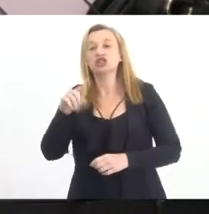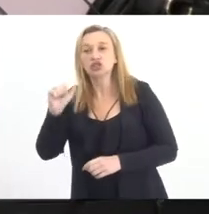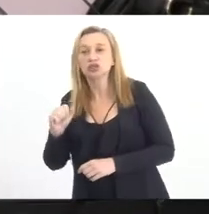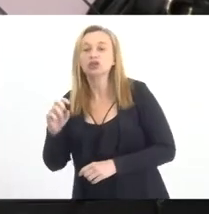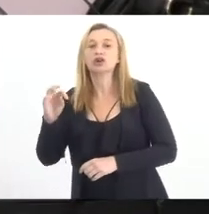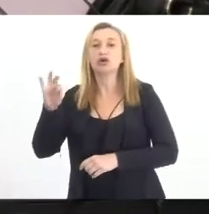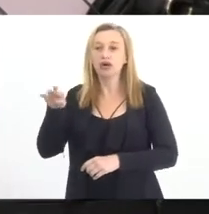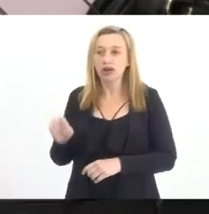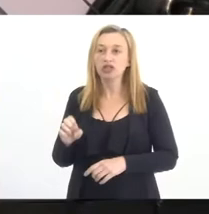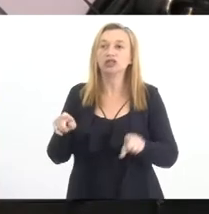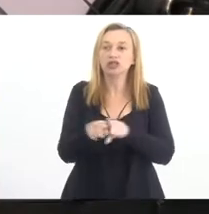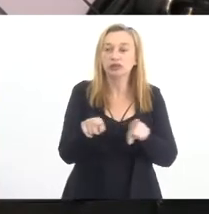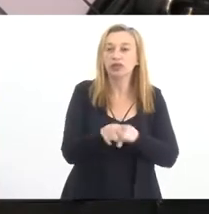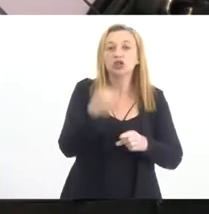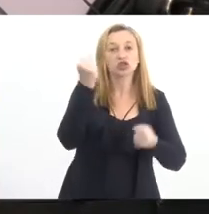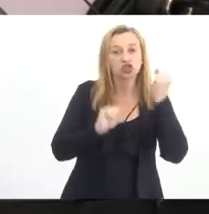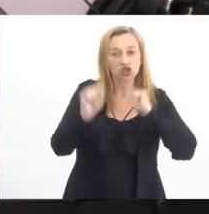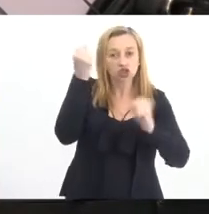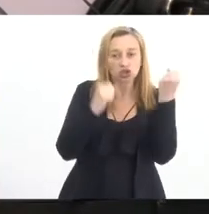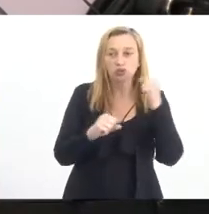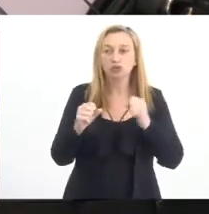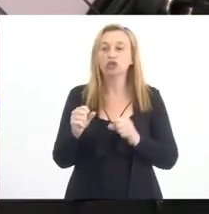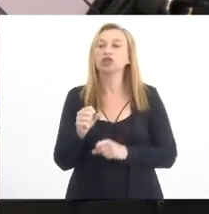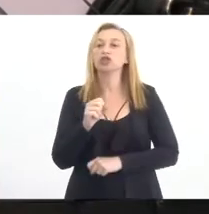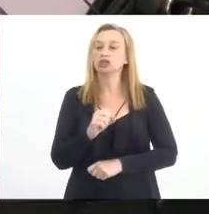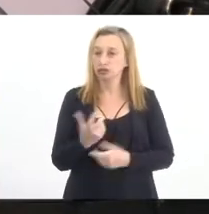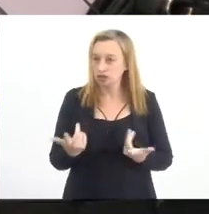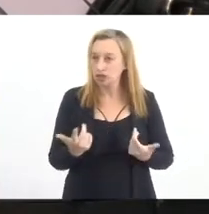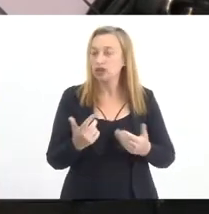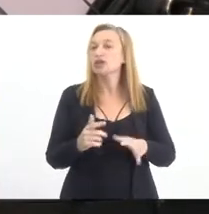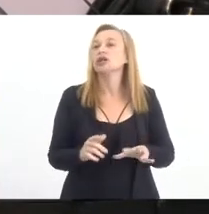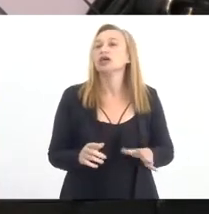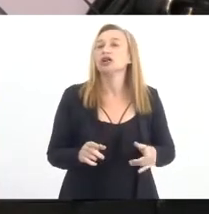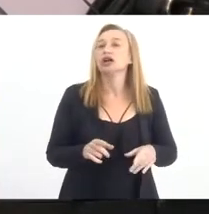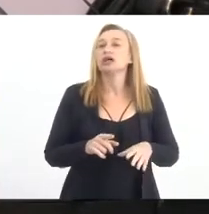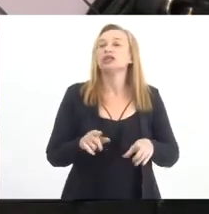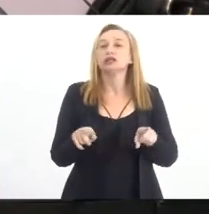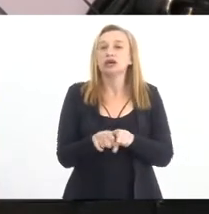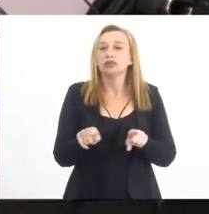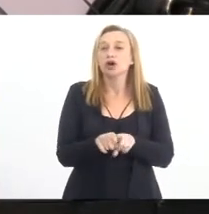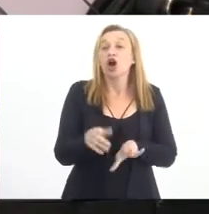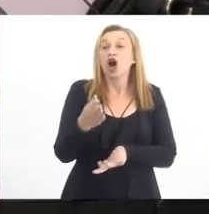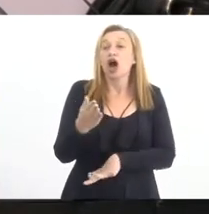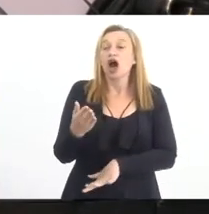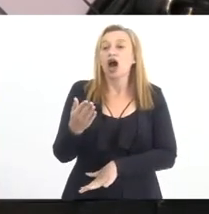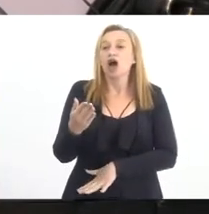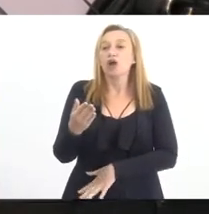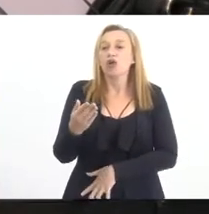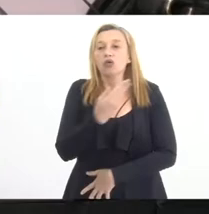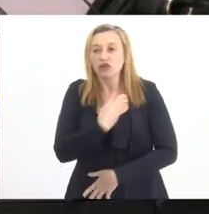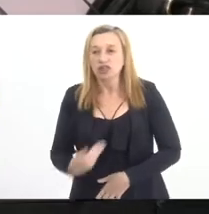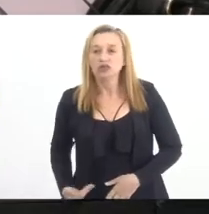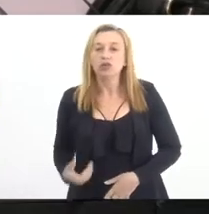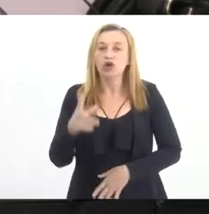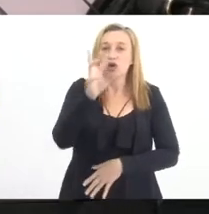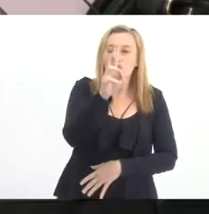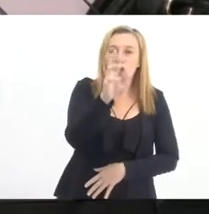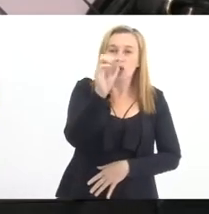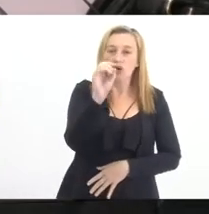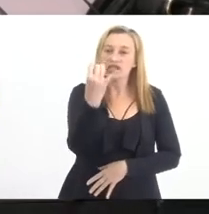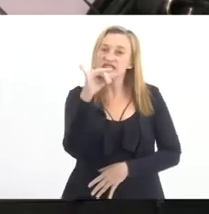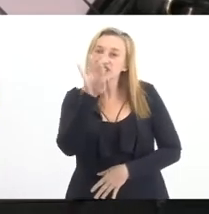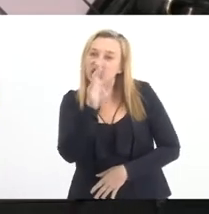Cruz, que apontava na reunião com a governadora Rosinha, em Campo Grande, que era necessário ter,